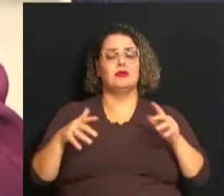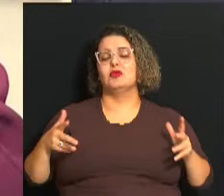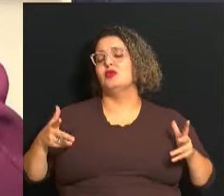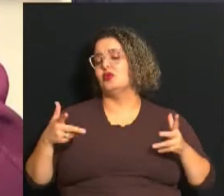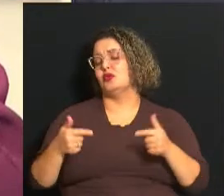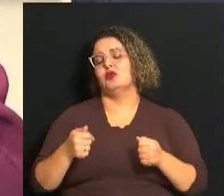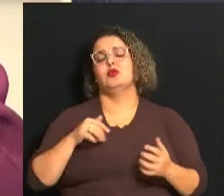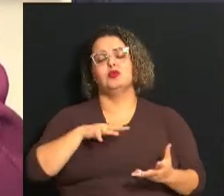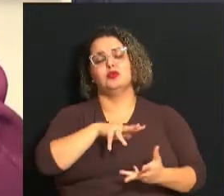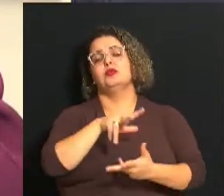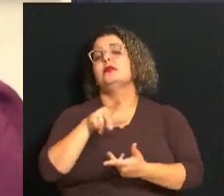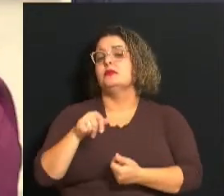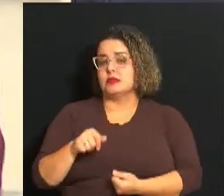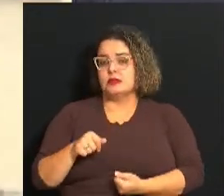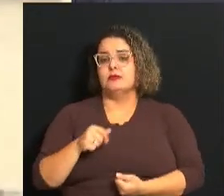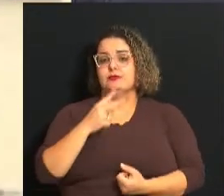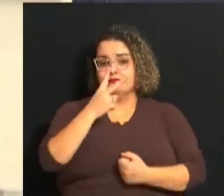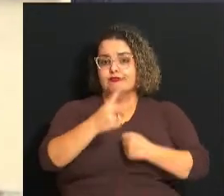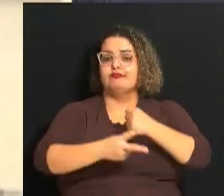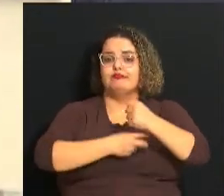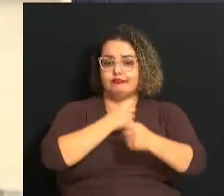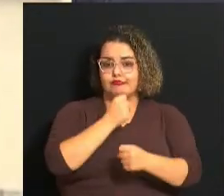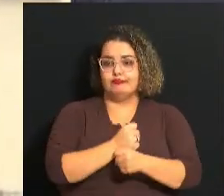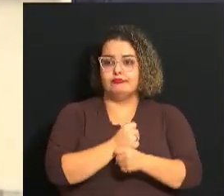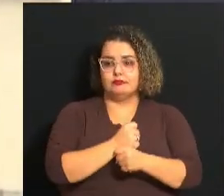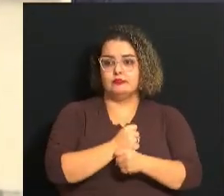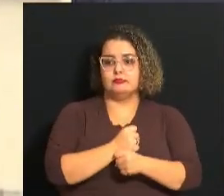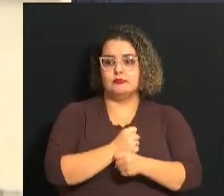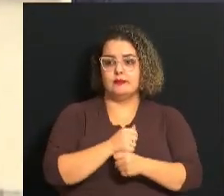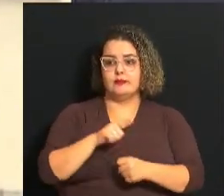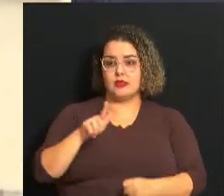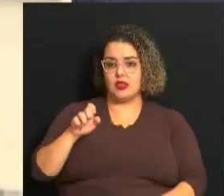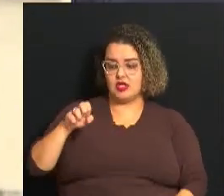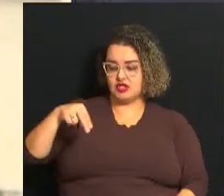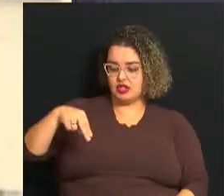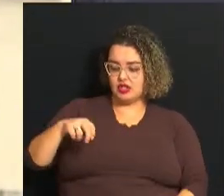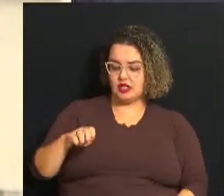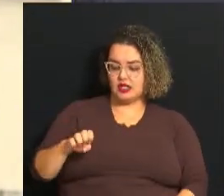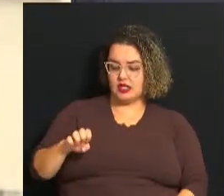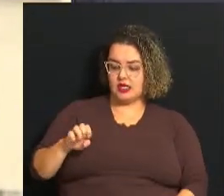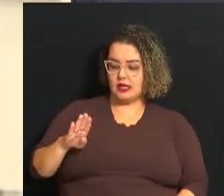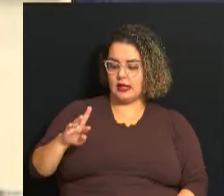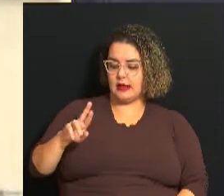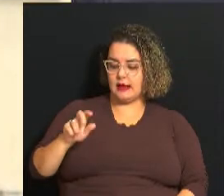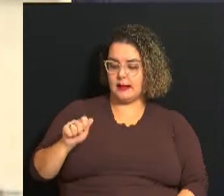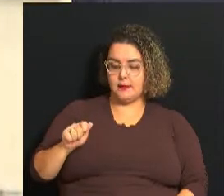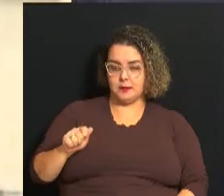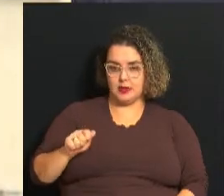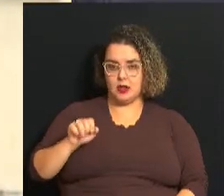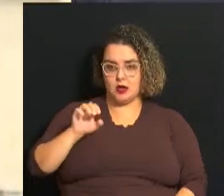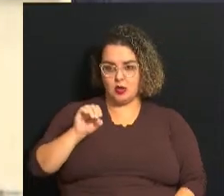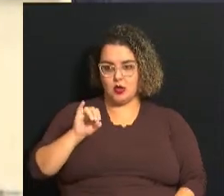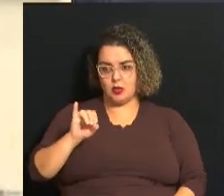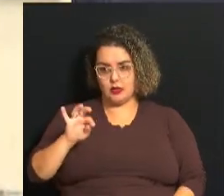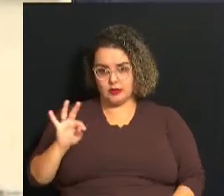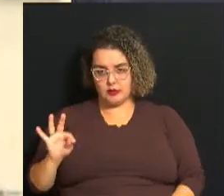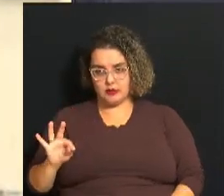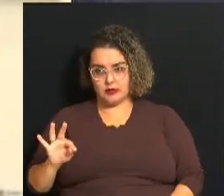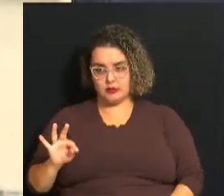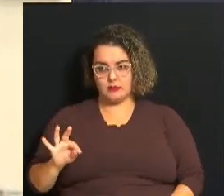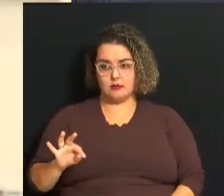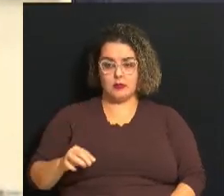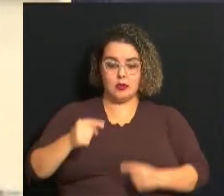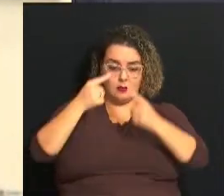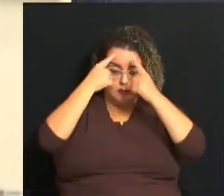então durante dois anos lá em Genebra noite foi discutida essa questão né da eliminação da violência